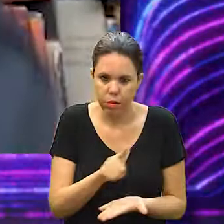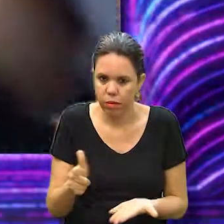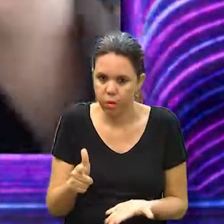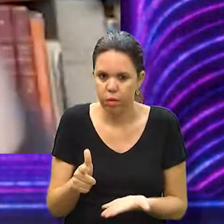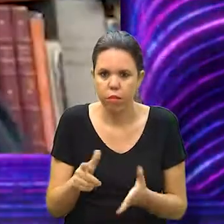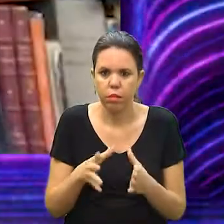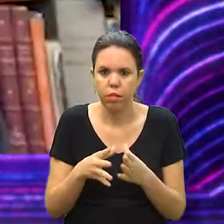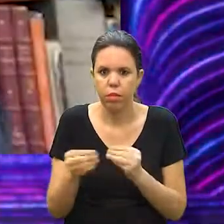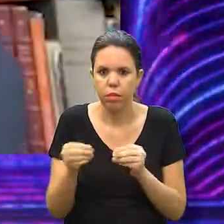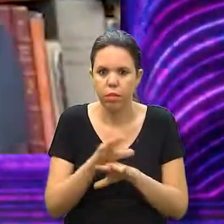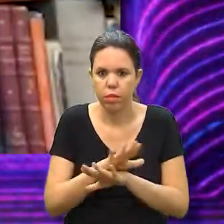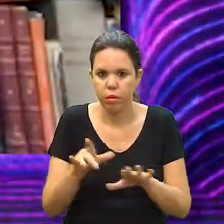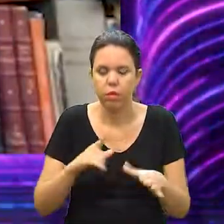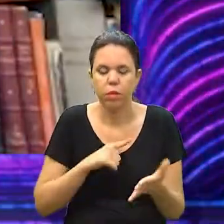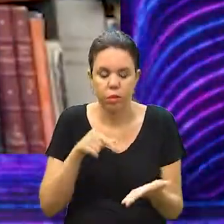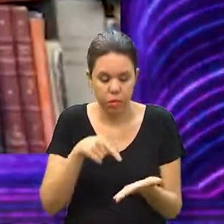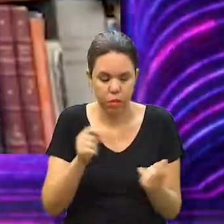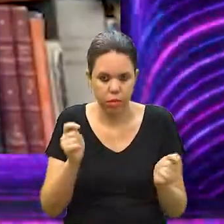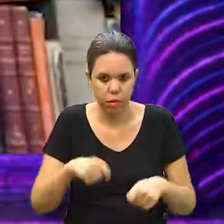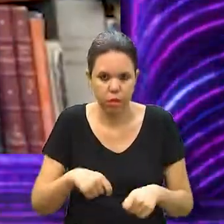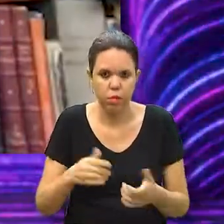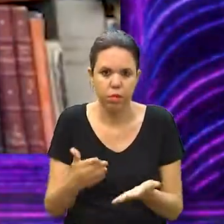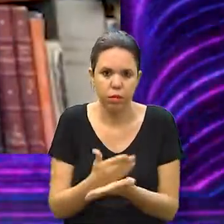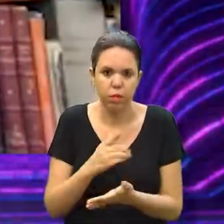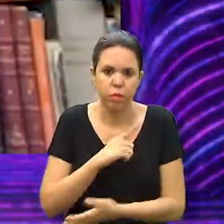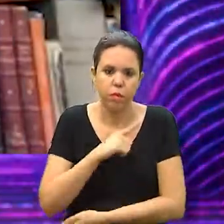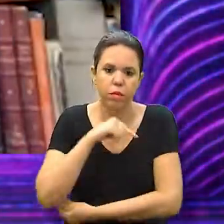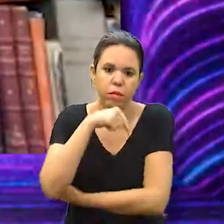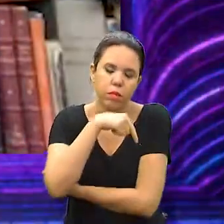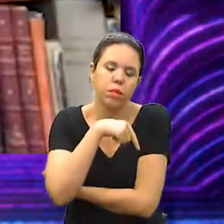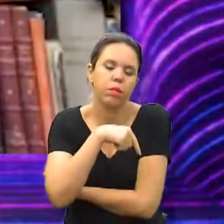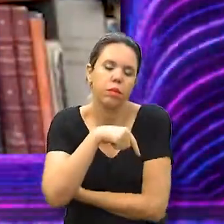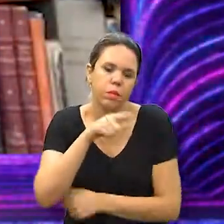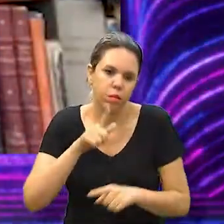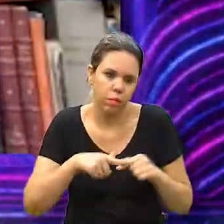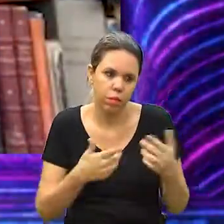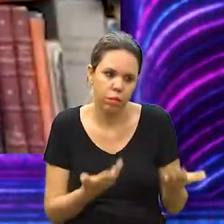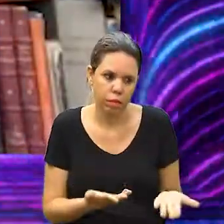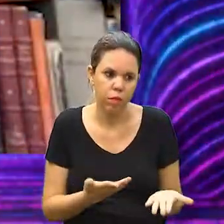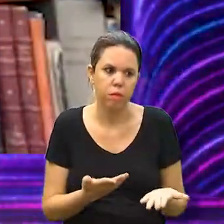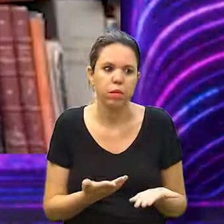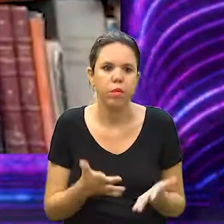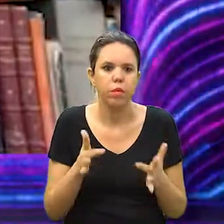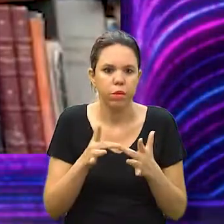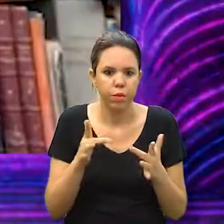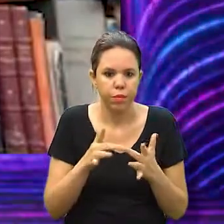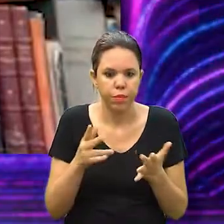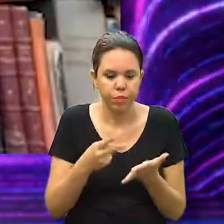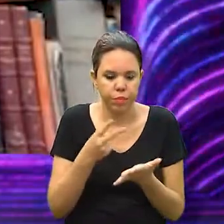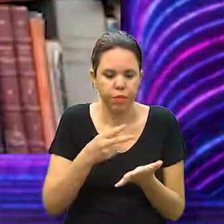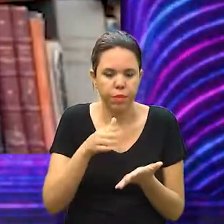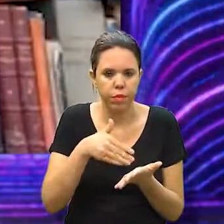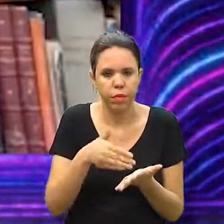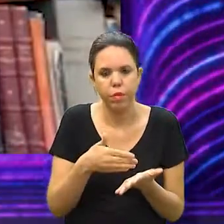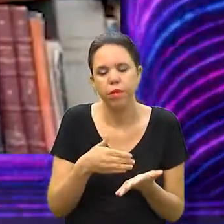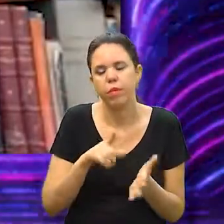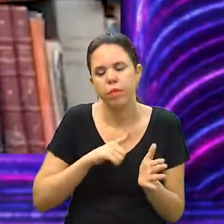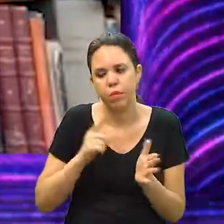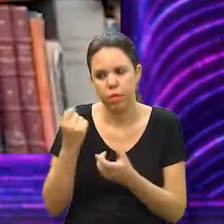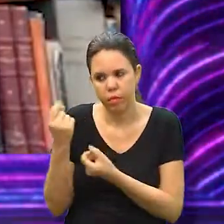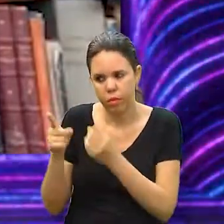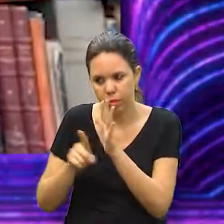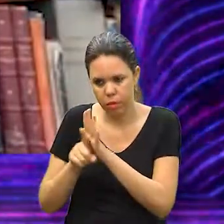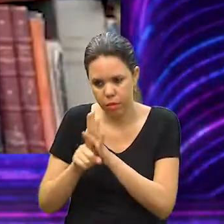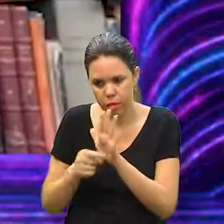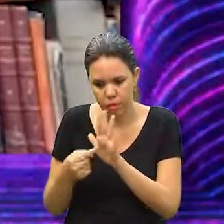tem um apagão, você ainda tem essa possibilidade de ter o objeto. Então, o contato do leitor... E existem estudos